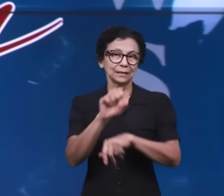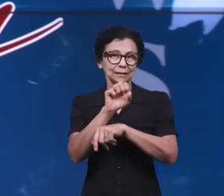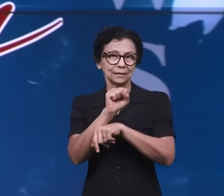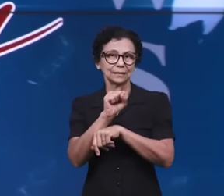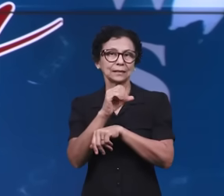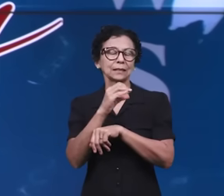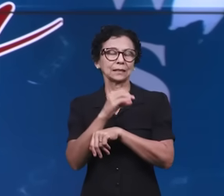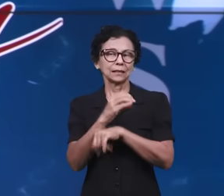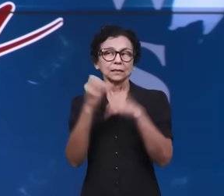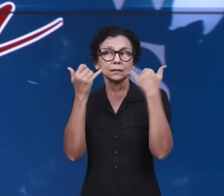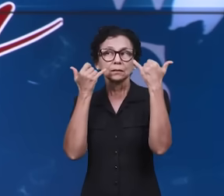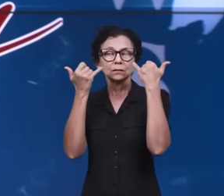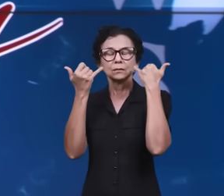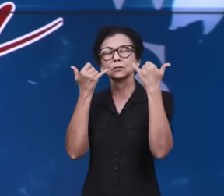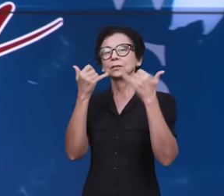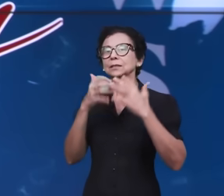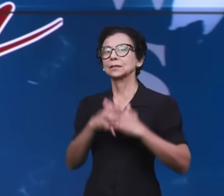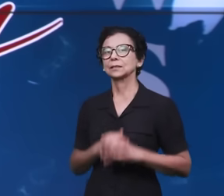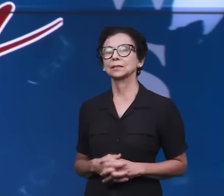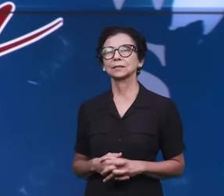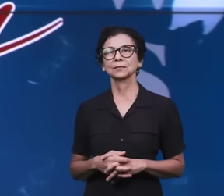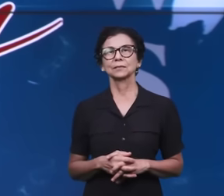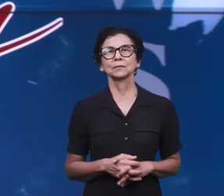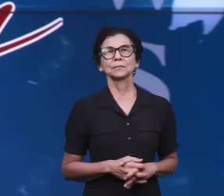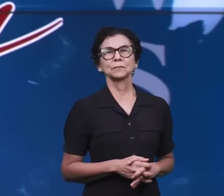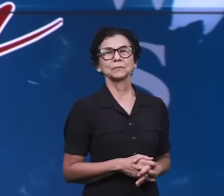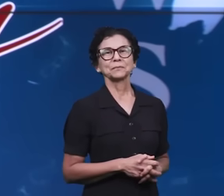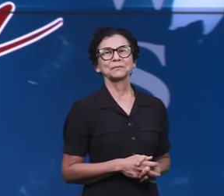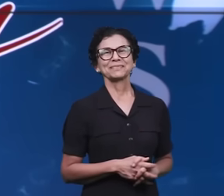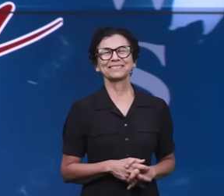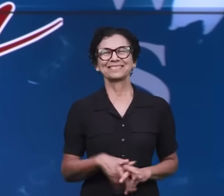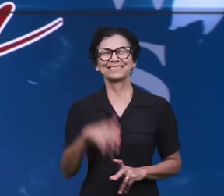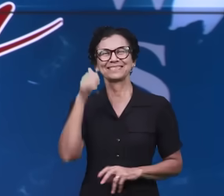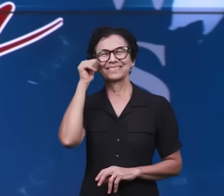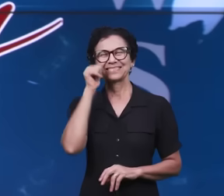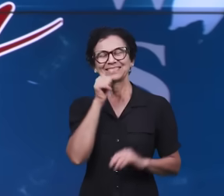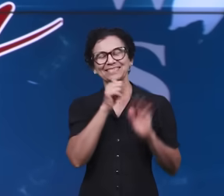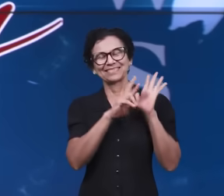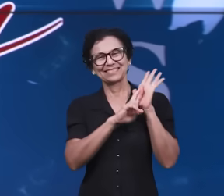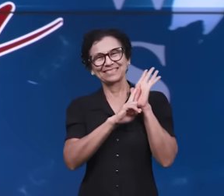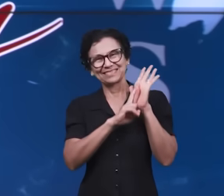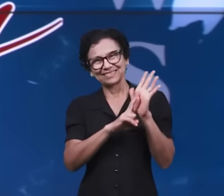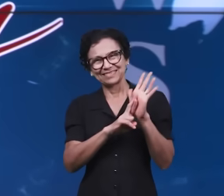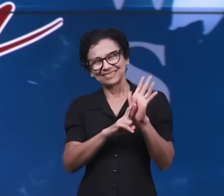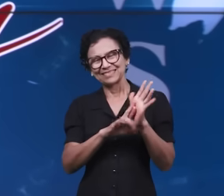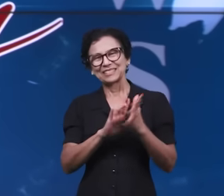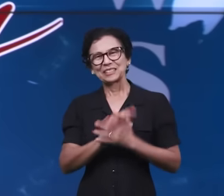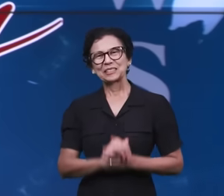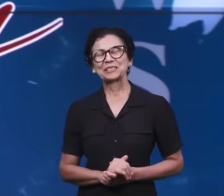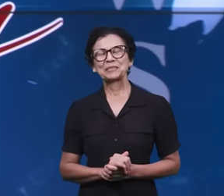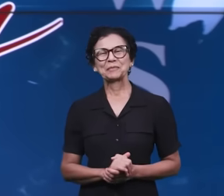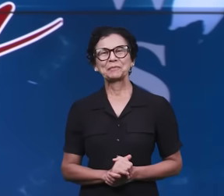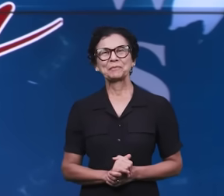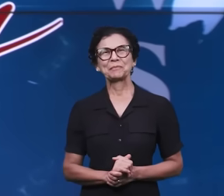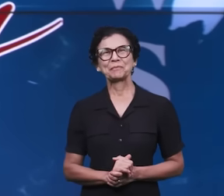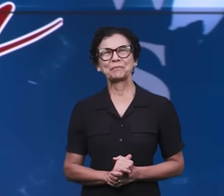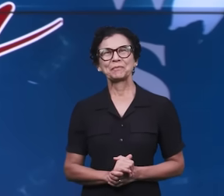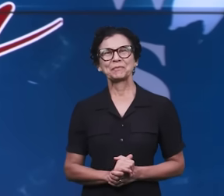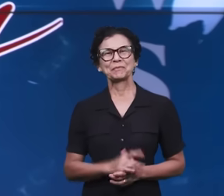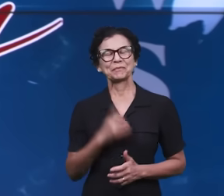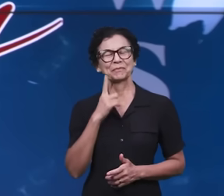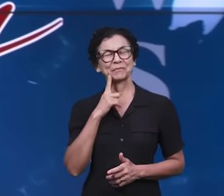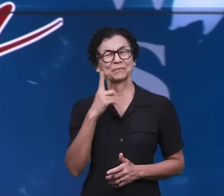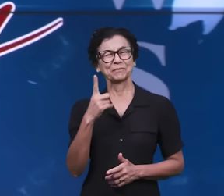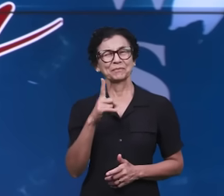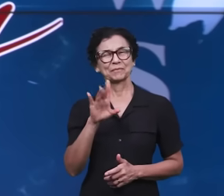Catarina. Notícias de Santa Catarina com a nossa irmã abençoada e a jornalista Elisa Brezenziski. Elisa, agora é com